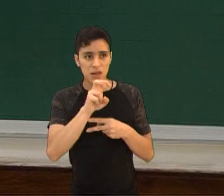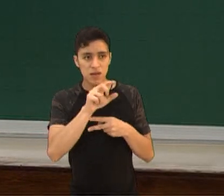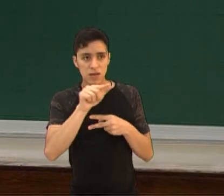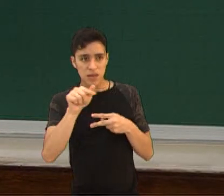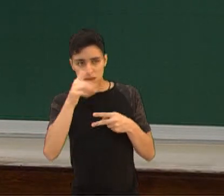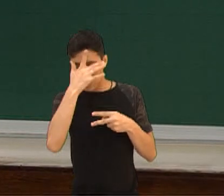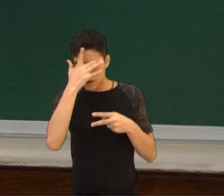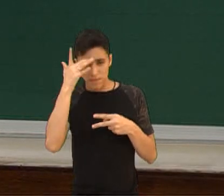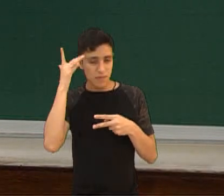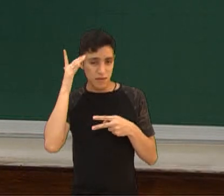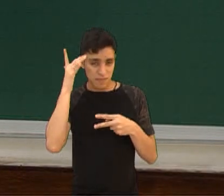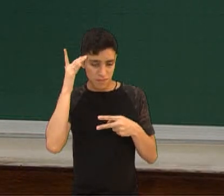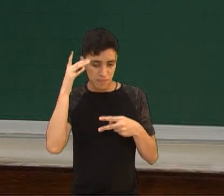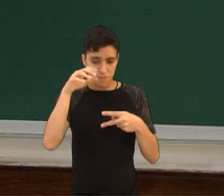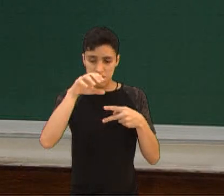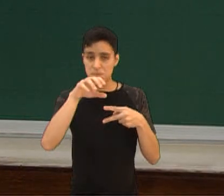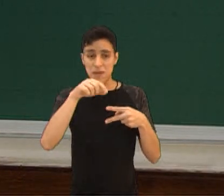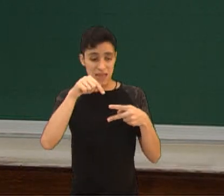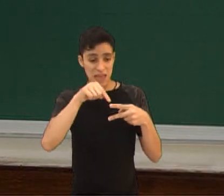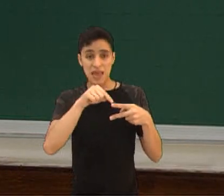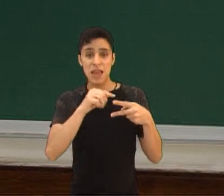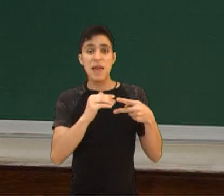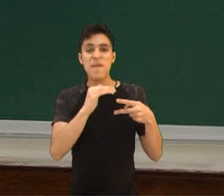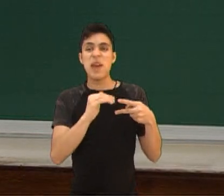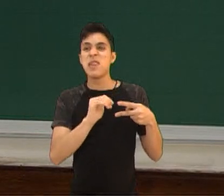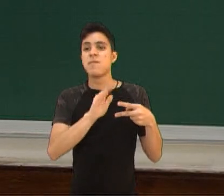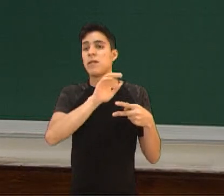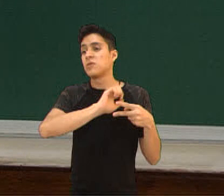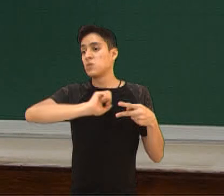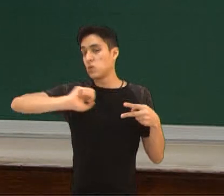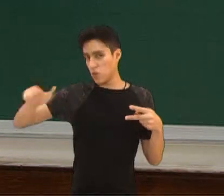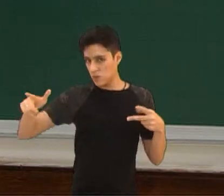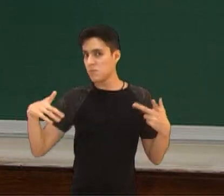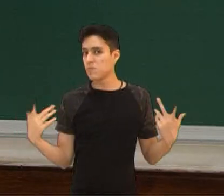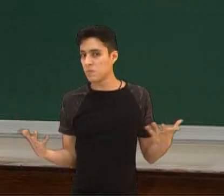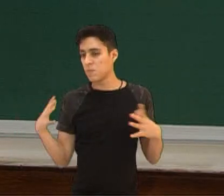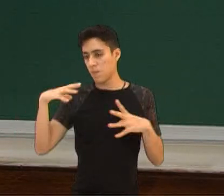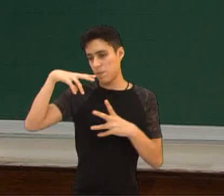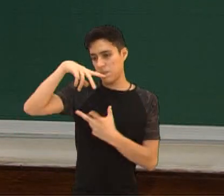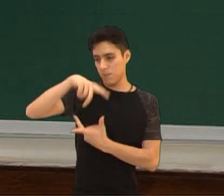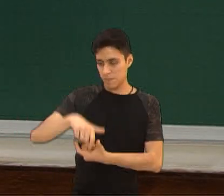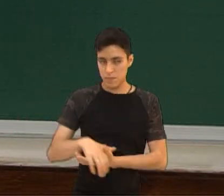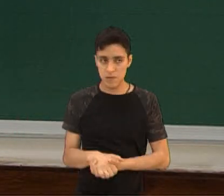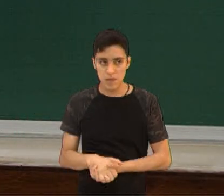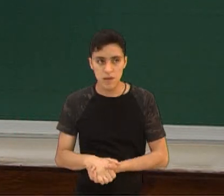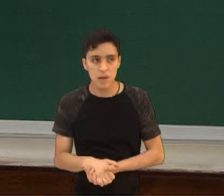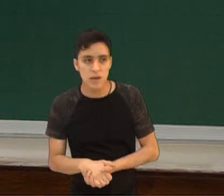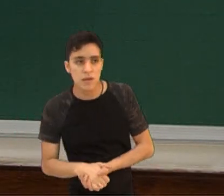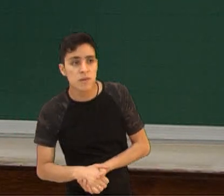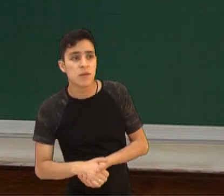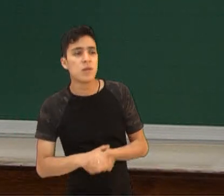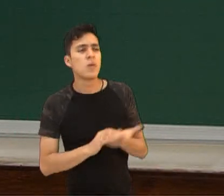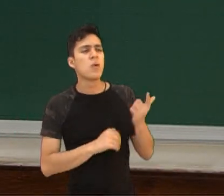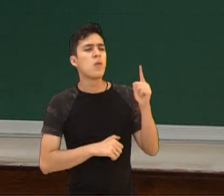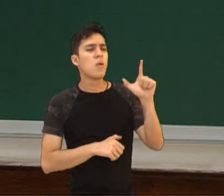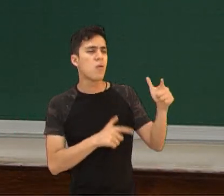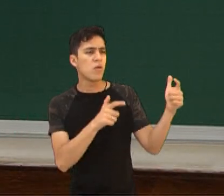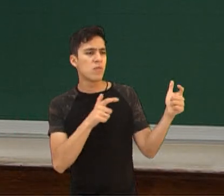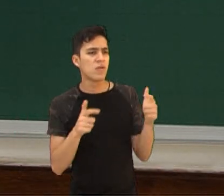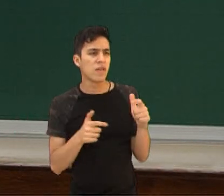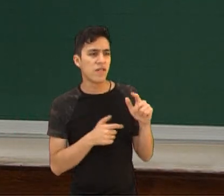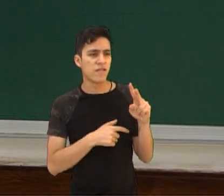quadrado. Eles estão acima da média do mundo ainda. 2 ilhas, 2 pequenas ilhas. Vanuatu e Salomão também têm uma